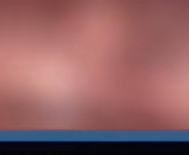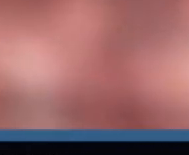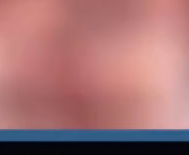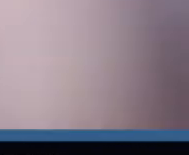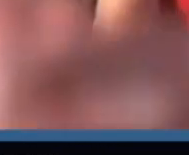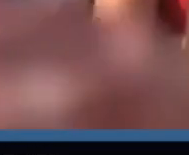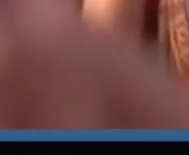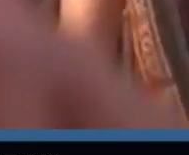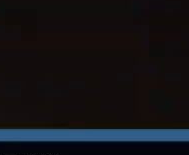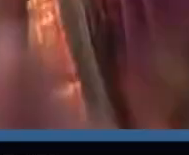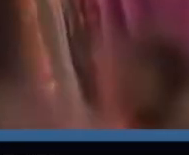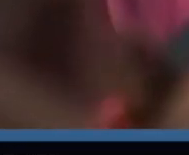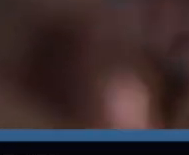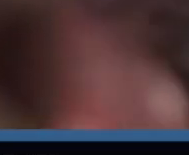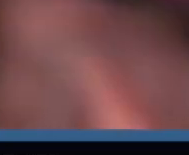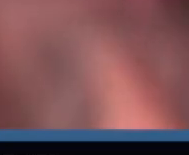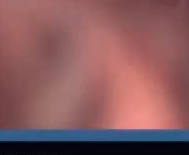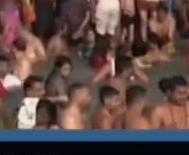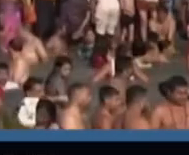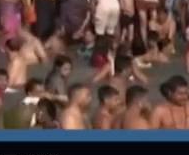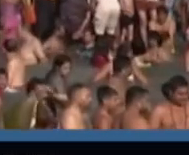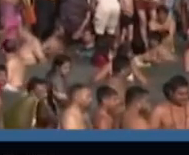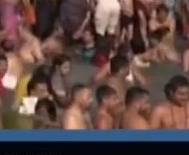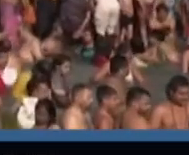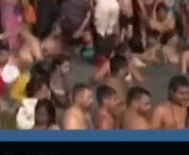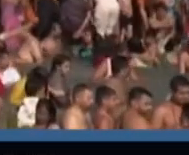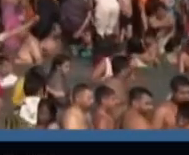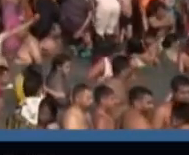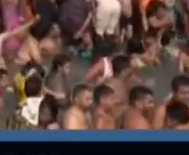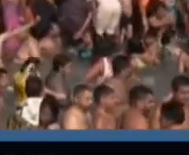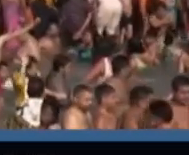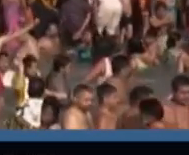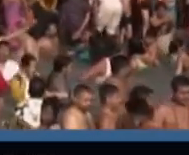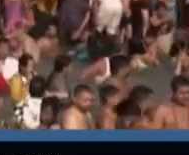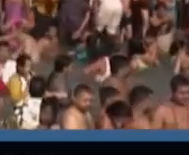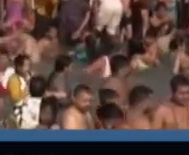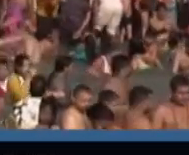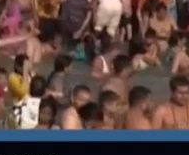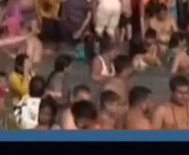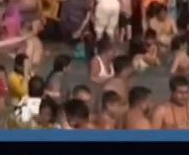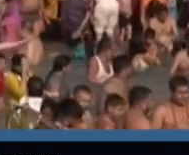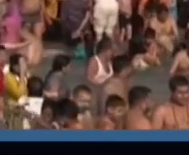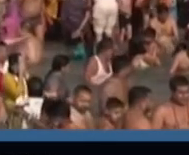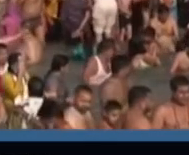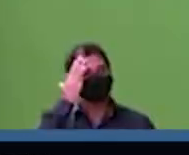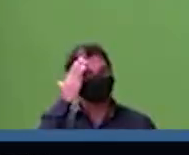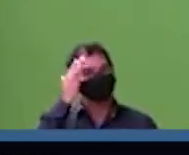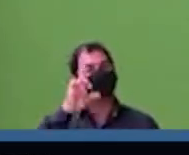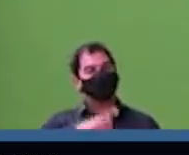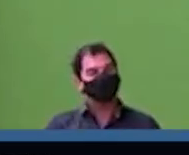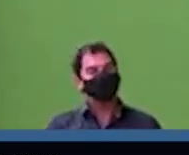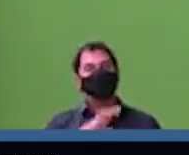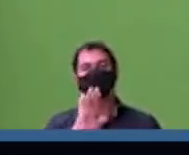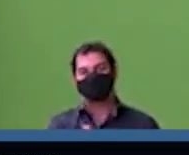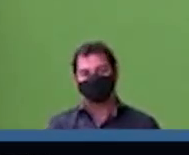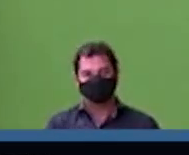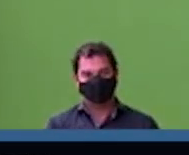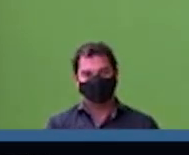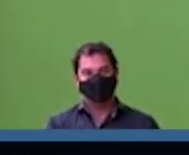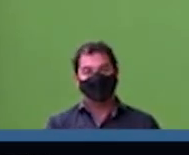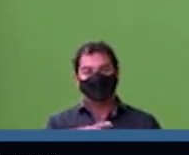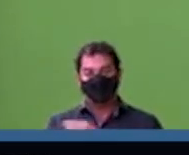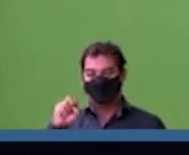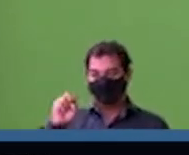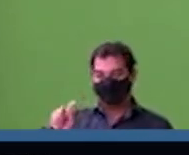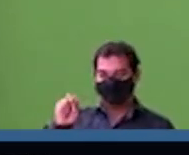a ver com o nosso cuidado por aqui? Muita coisa. Esse é o alerta feito pela